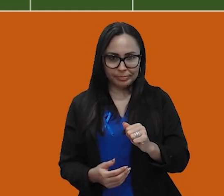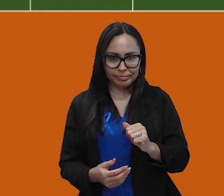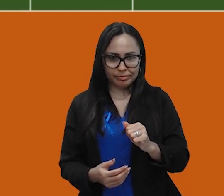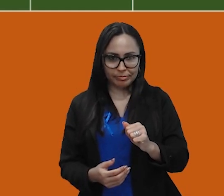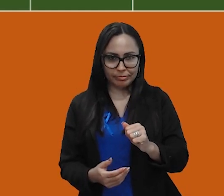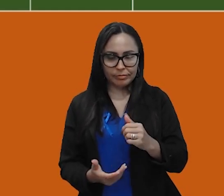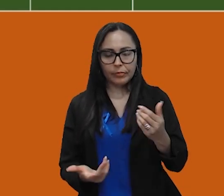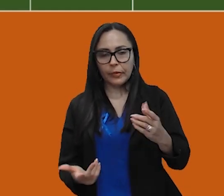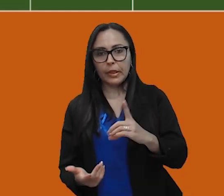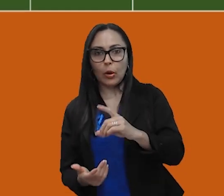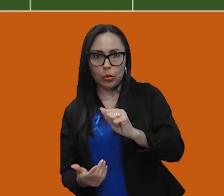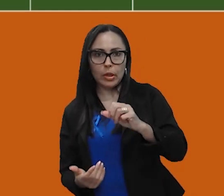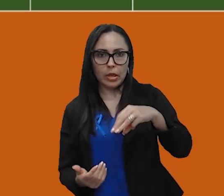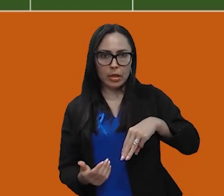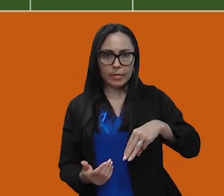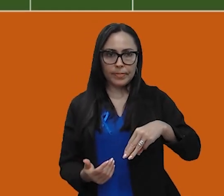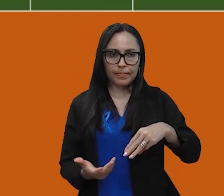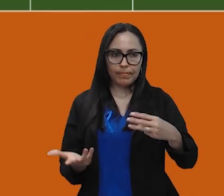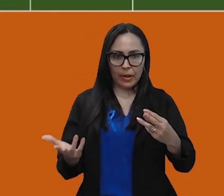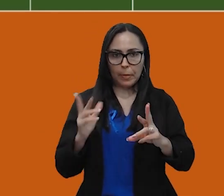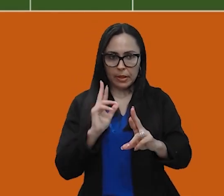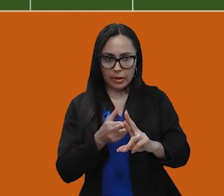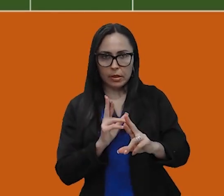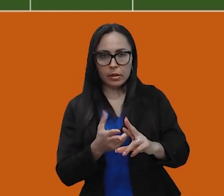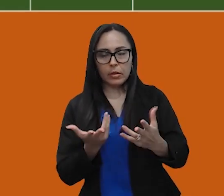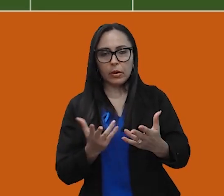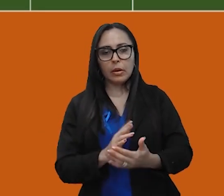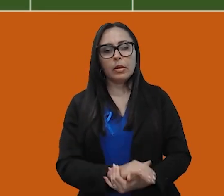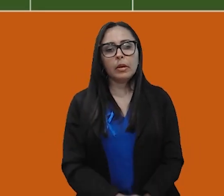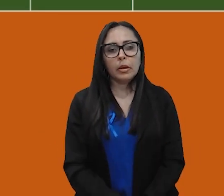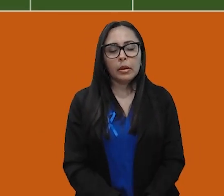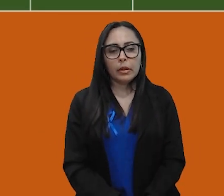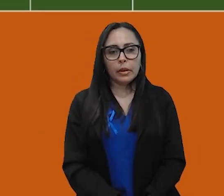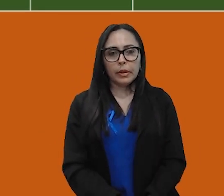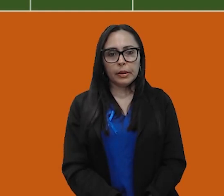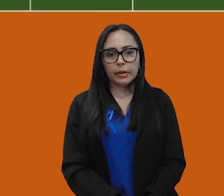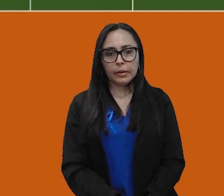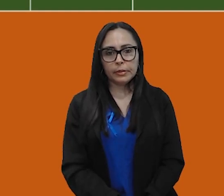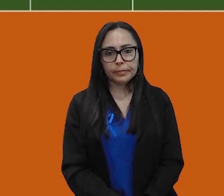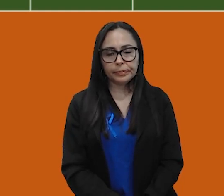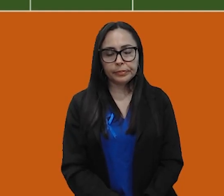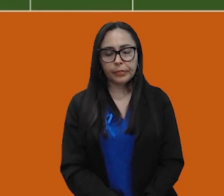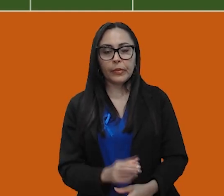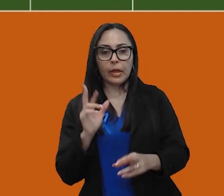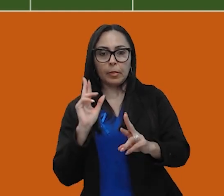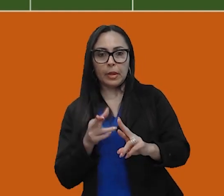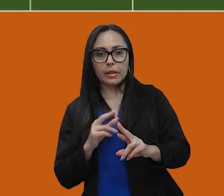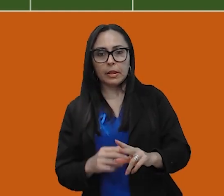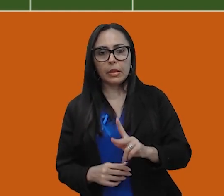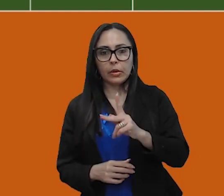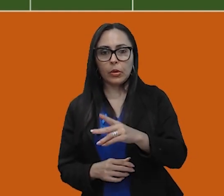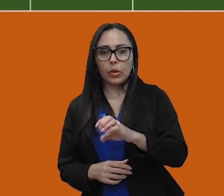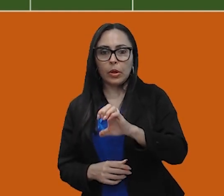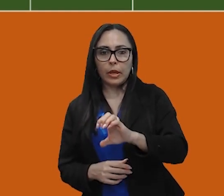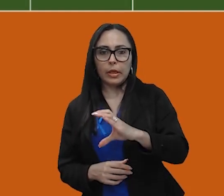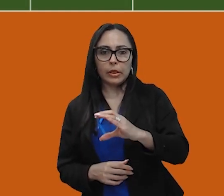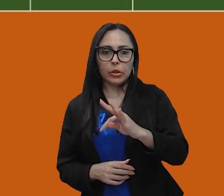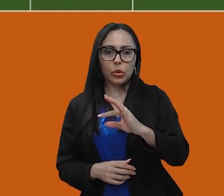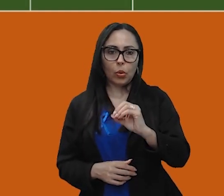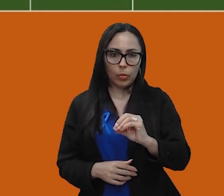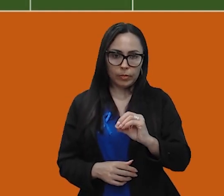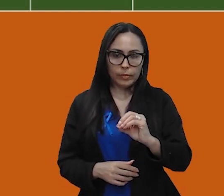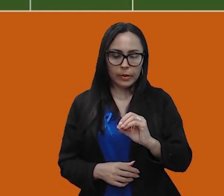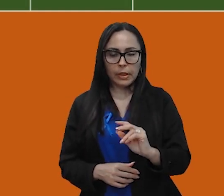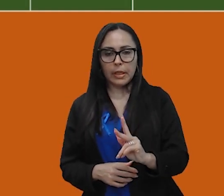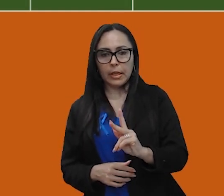decámetro, é representado por DAM, é o decâmetro, tá certo? Eu vou representar o hectômetro,